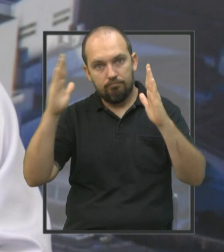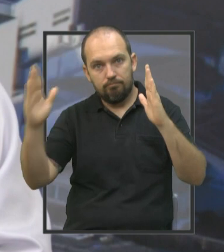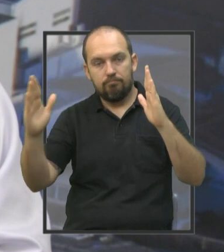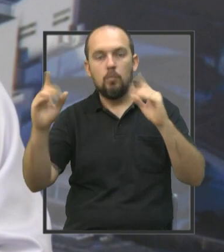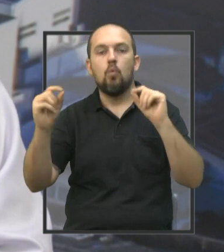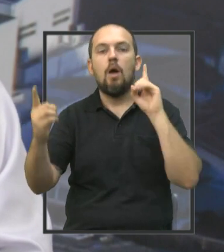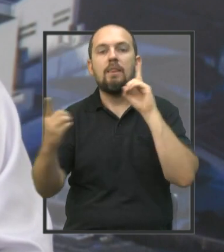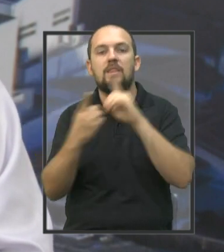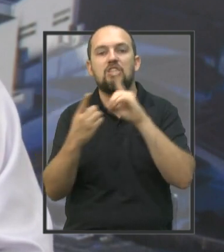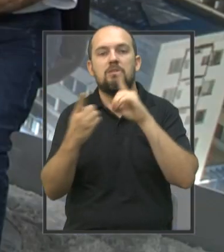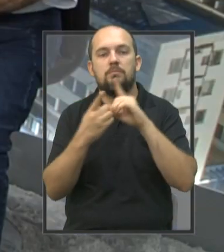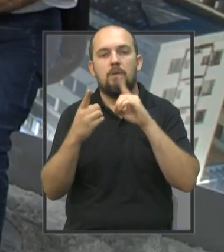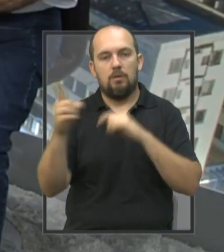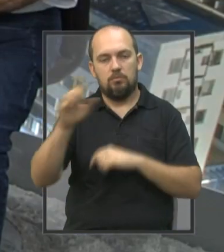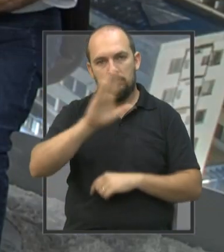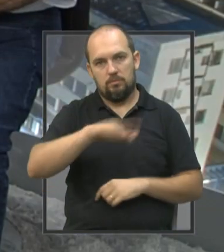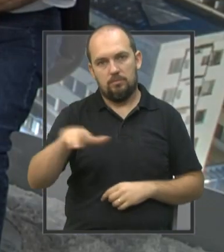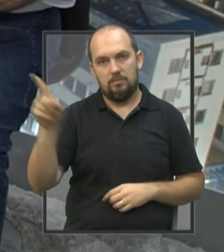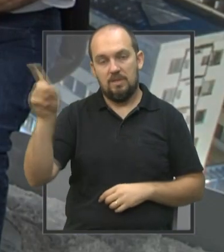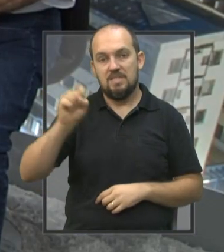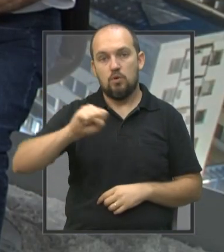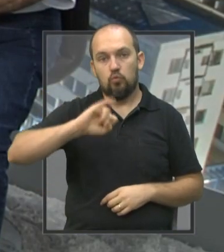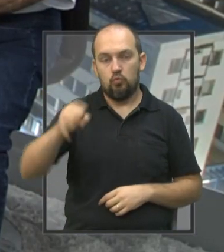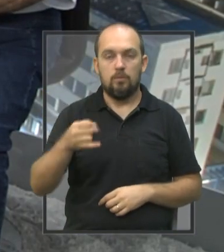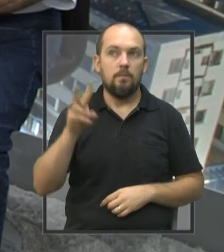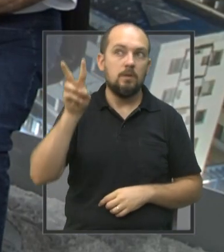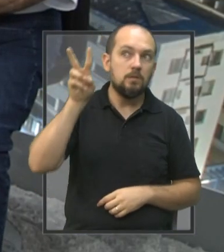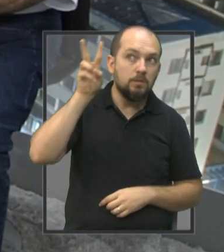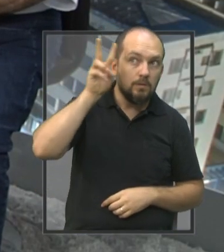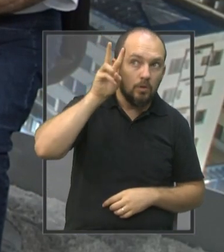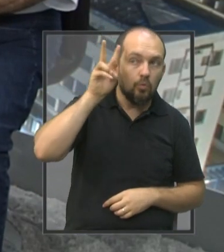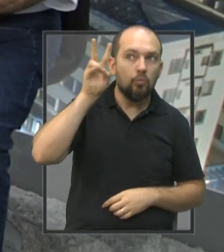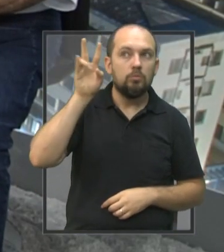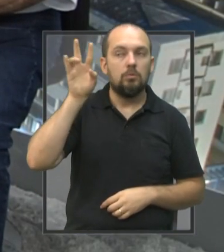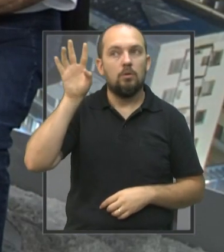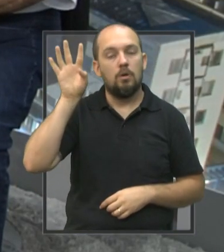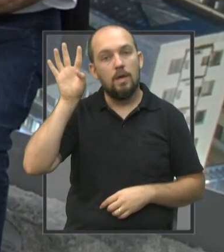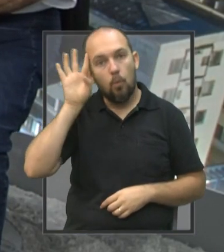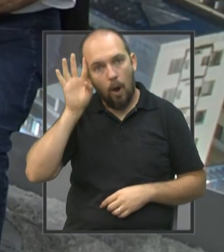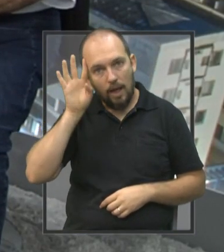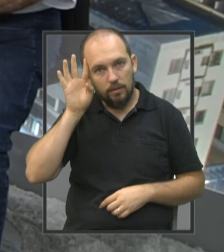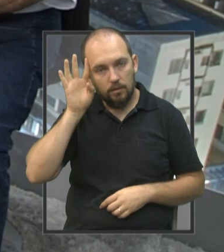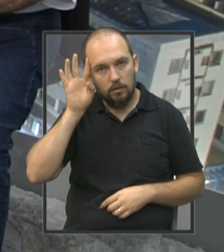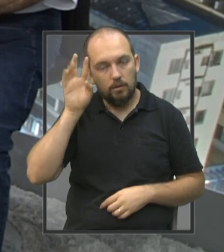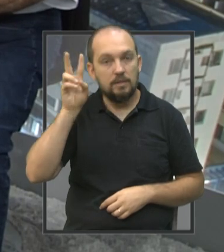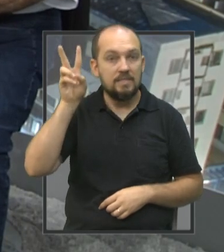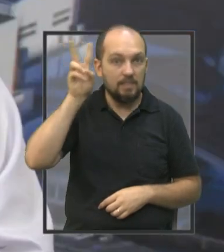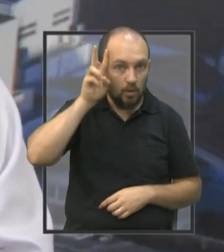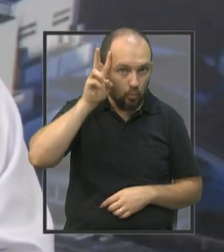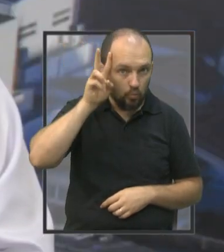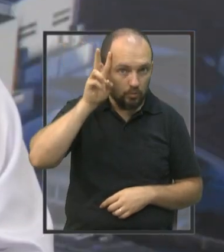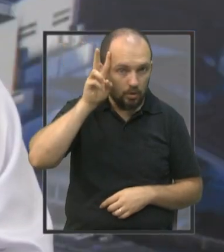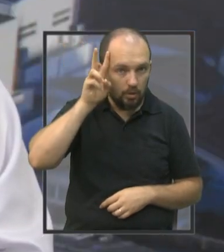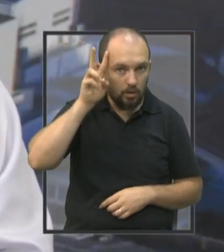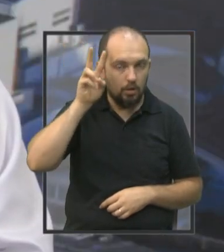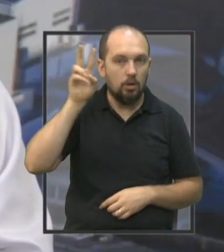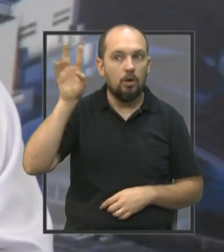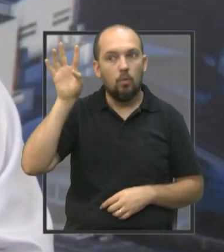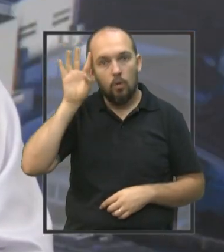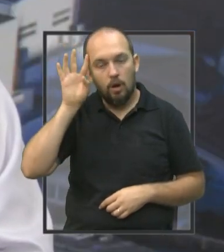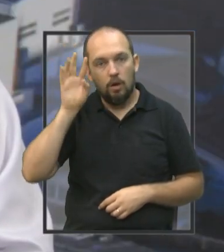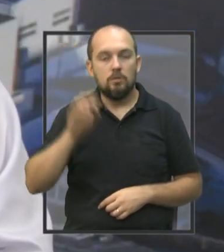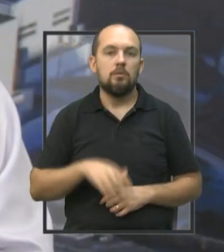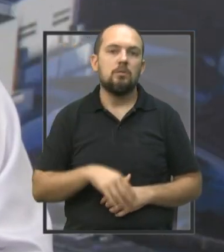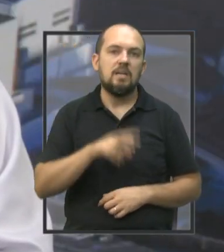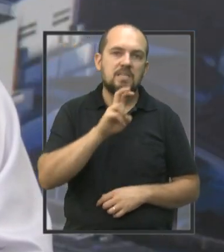pediatria no Hospital São Judas. Segunda e quarta-feira, das 5 às 10 da noite. Isso, você vê, das 5 às 10. São 4 horas, 6,